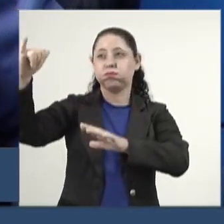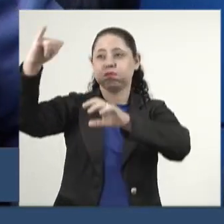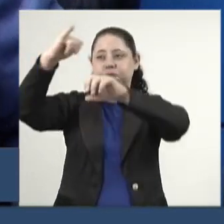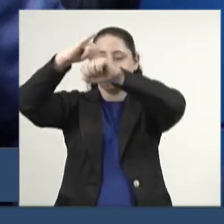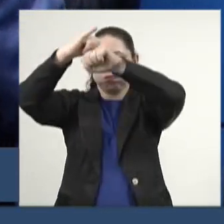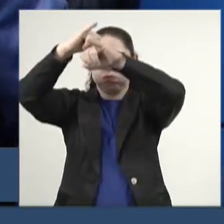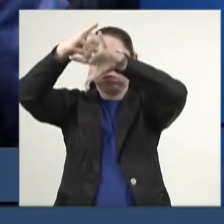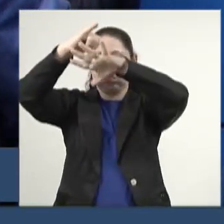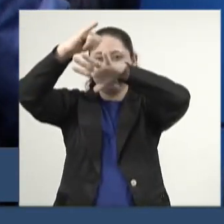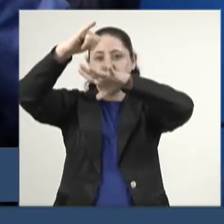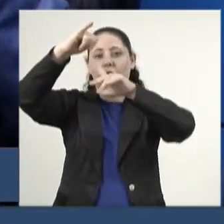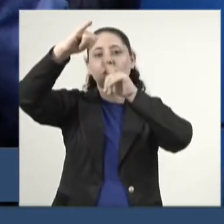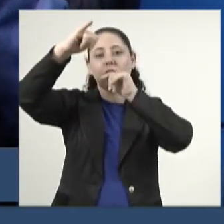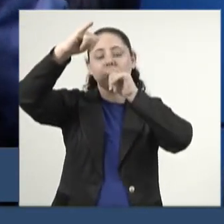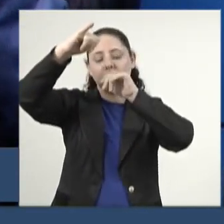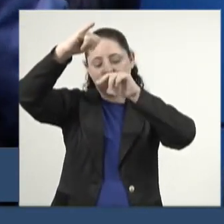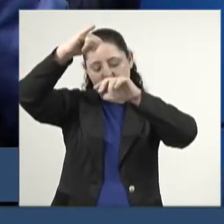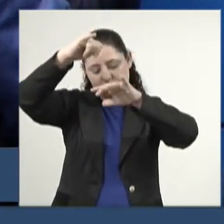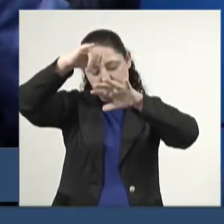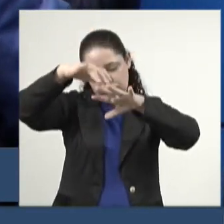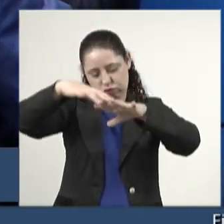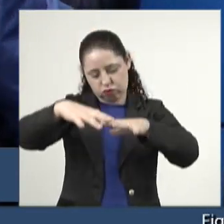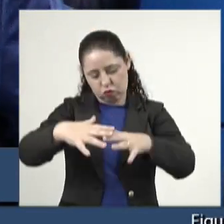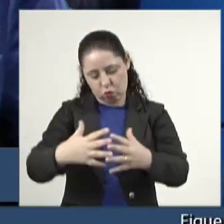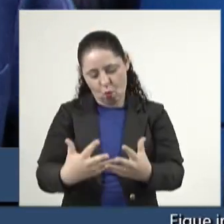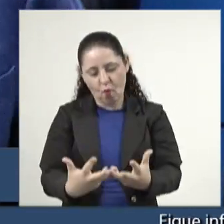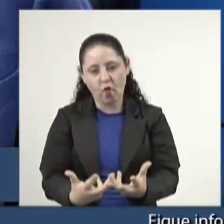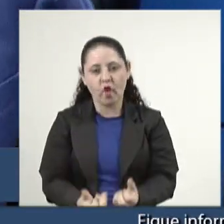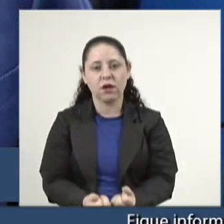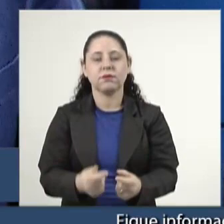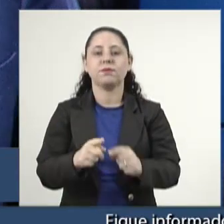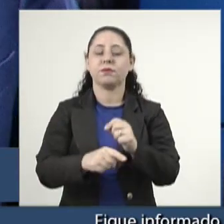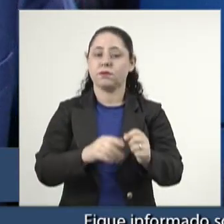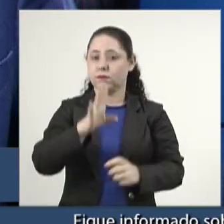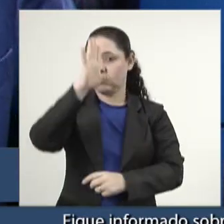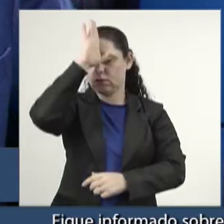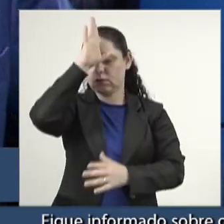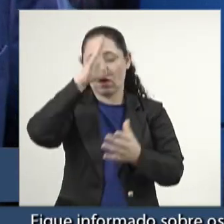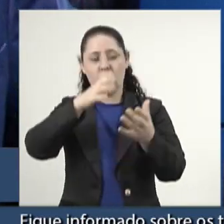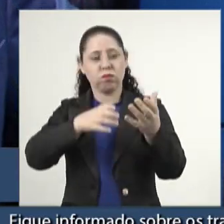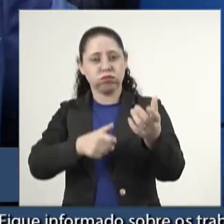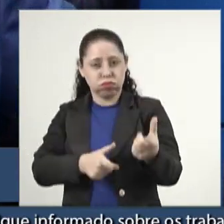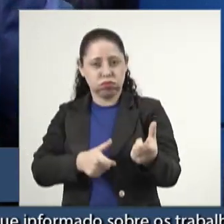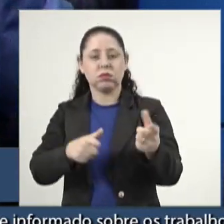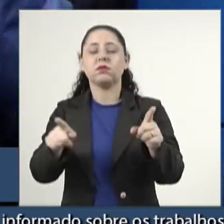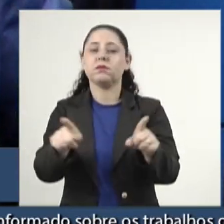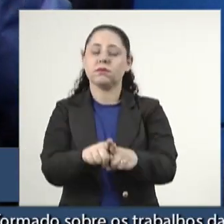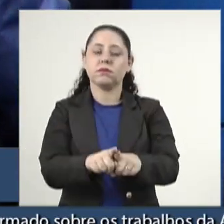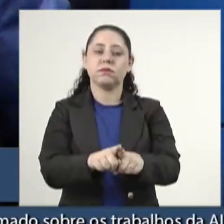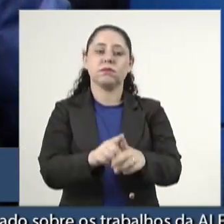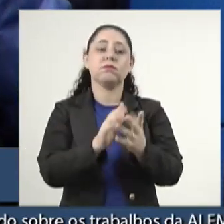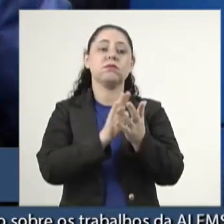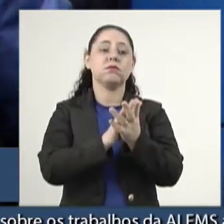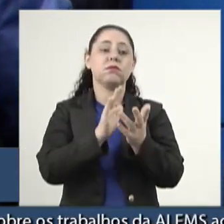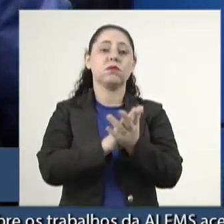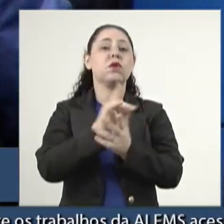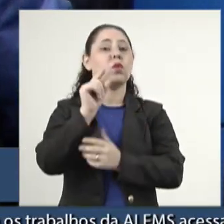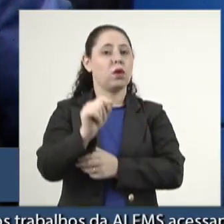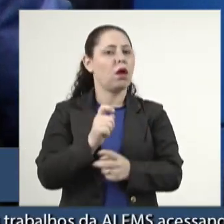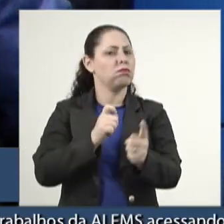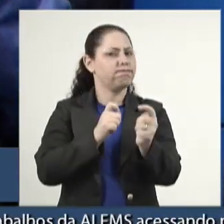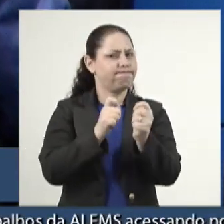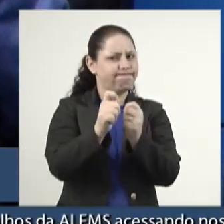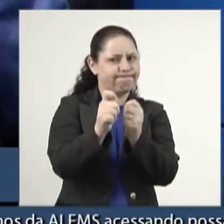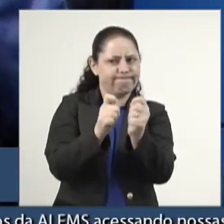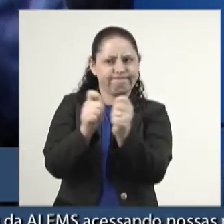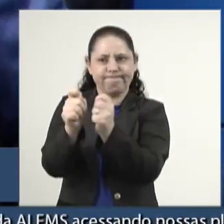que foi feito no Corpo de Bombeiros, a quem eu quero parabenizar pelo que houve de controle